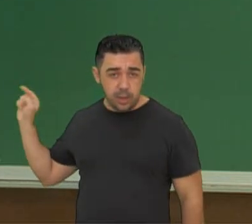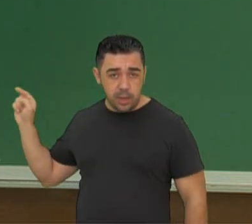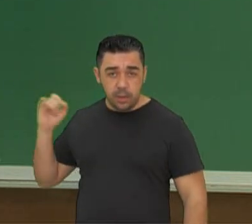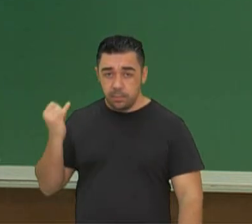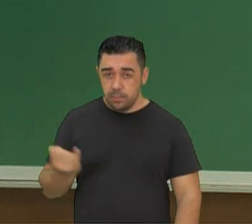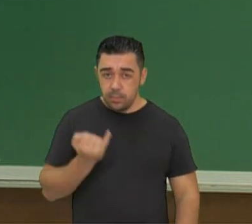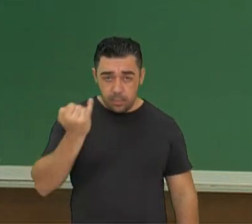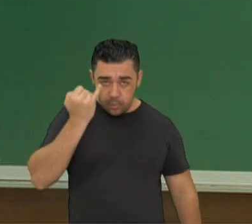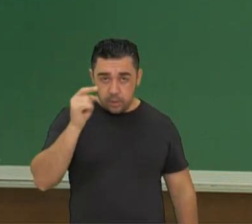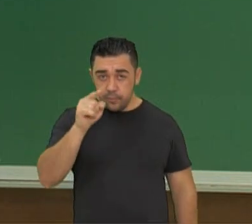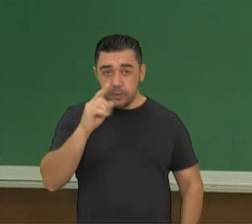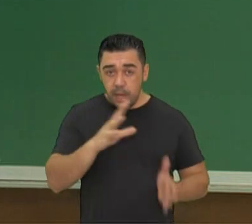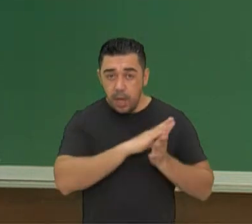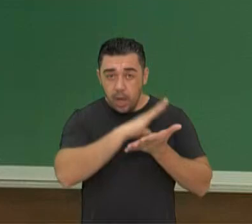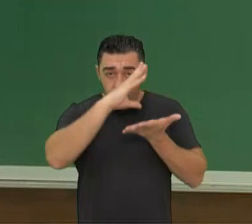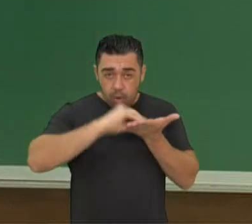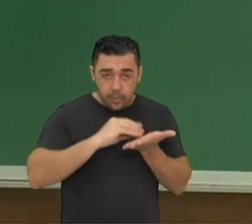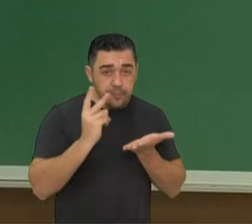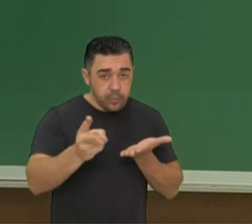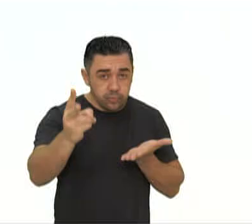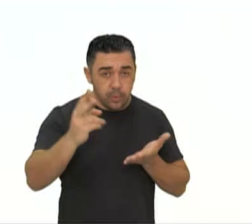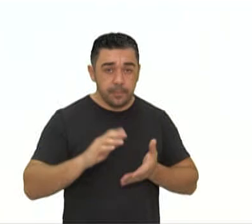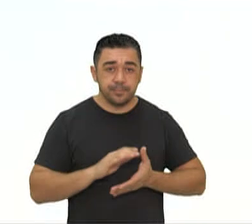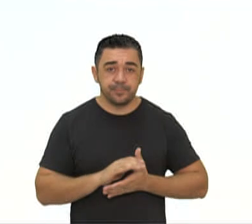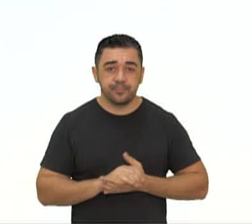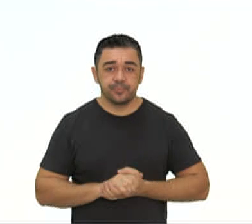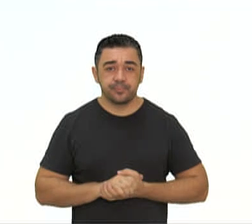bem importantes. Anote aí para a gente poder continuar.